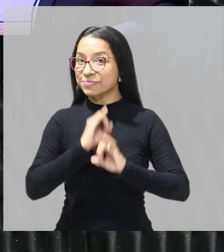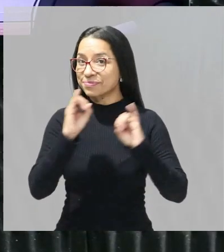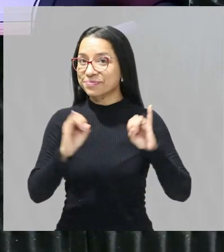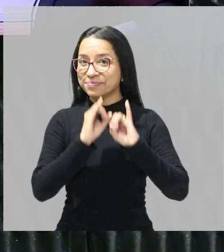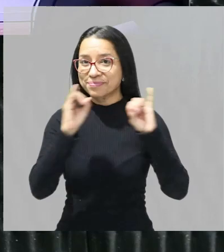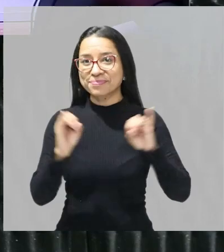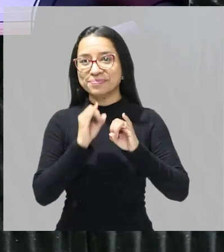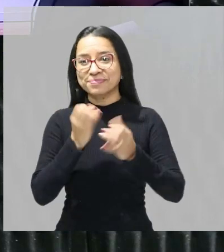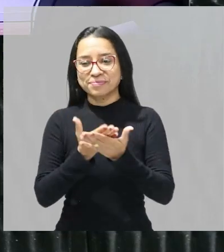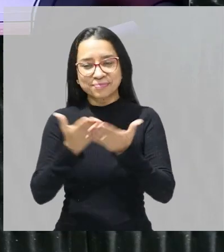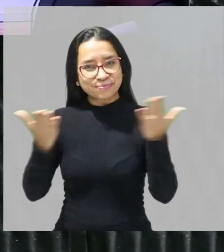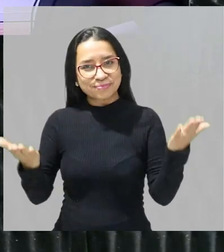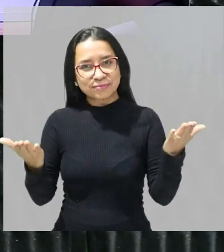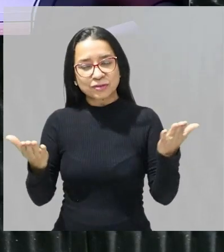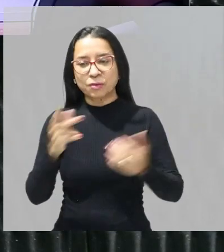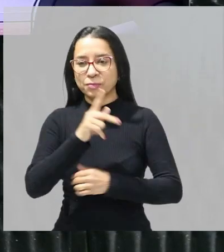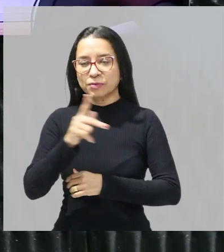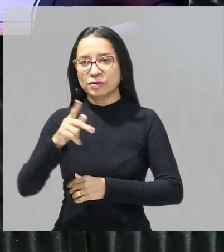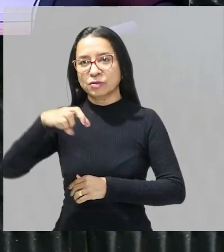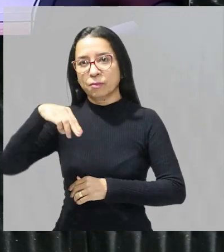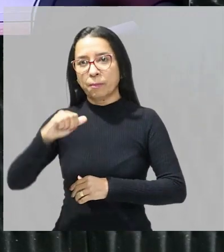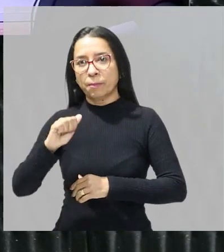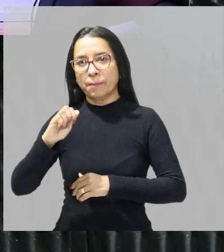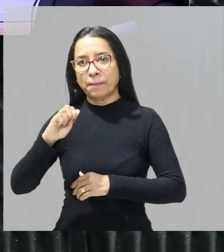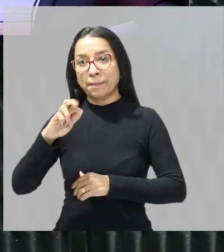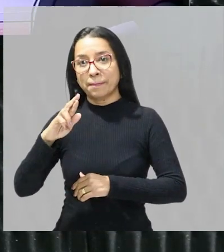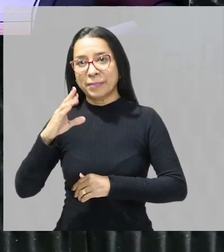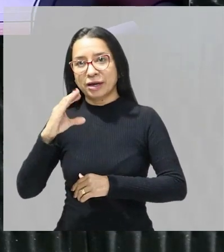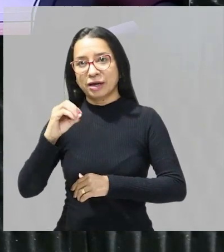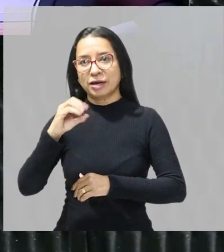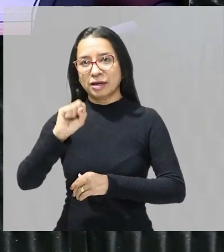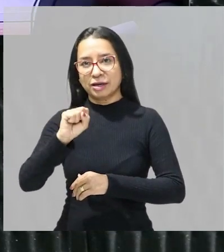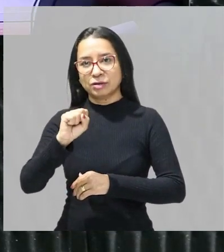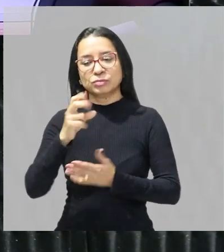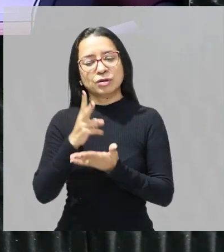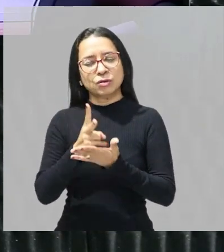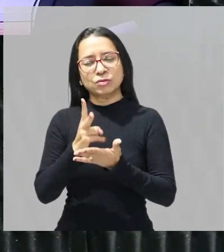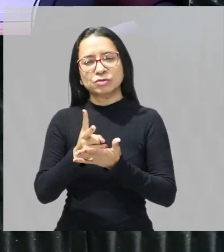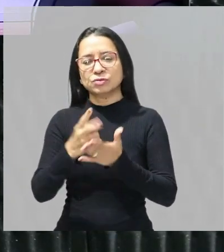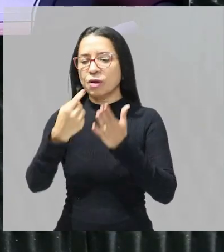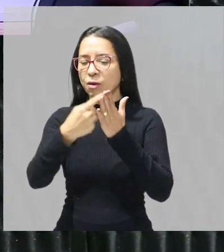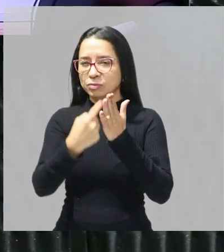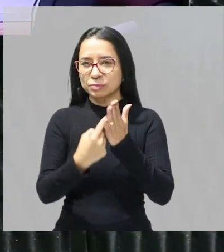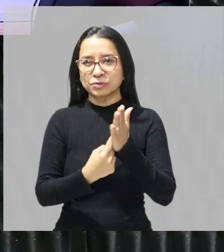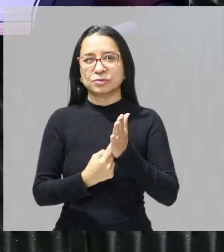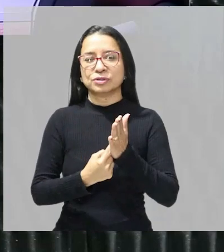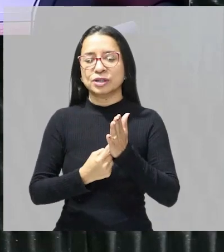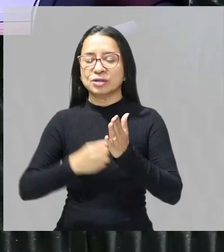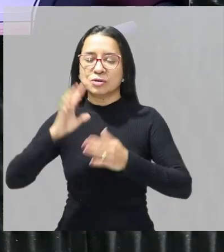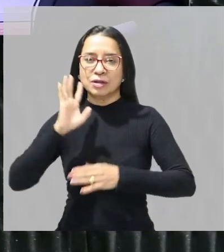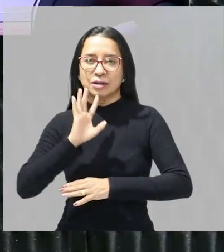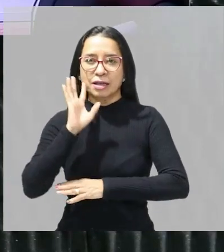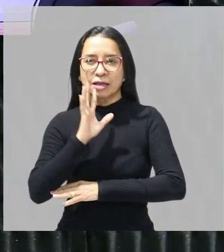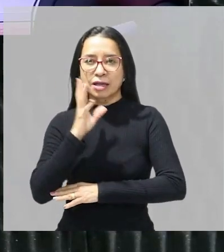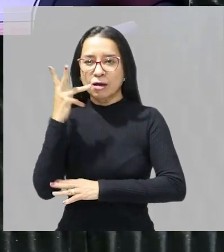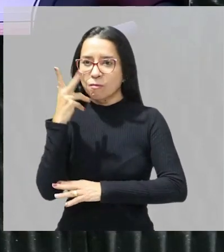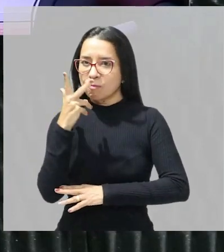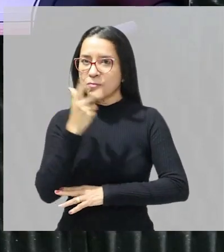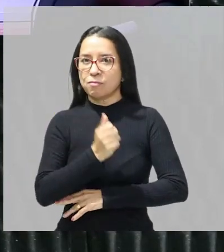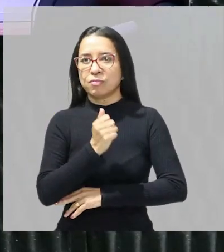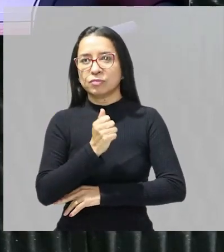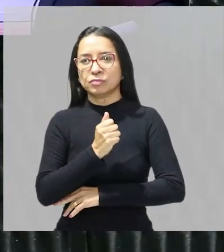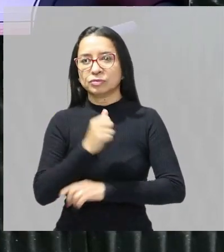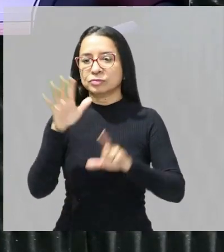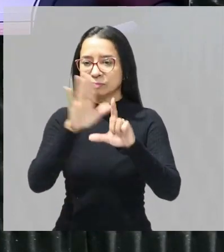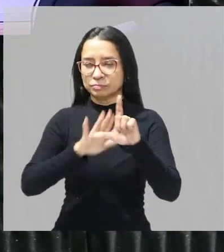Salve, salve, galerinha! Professor Marcos Vinícius na área para dar continuidade a esse projeto sensacional da plataforma